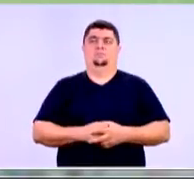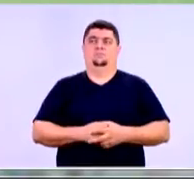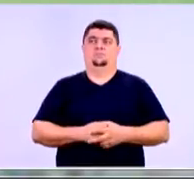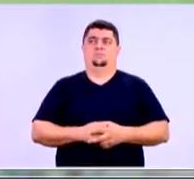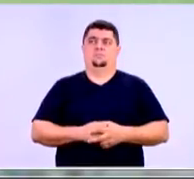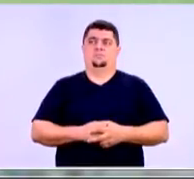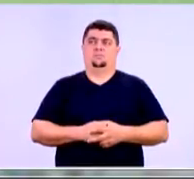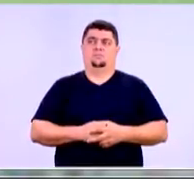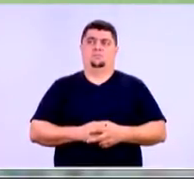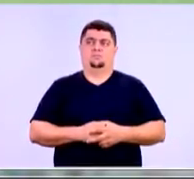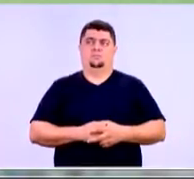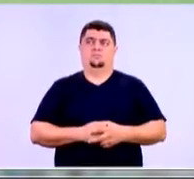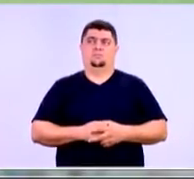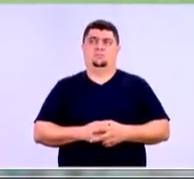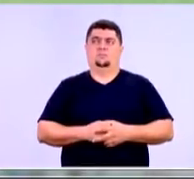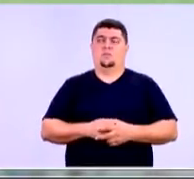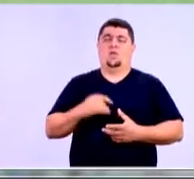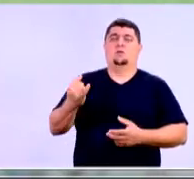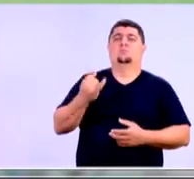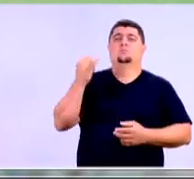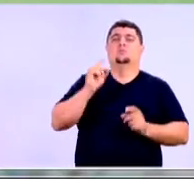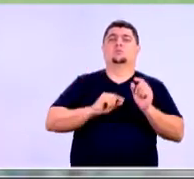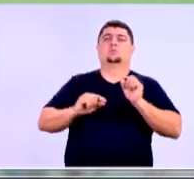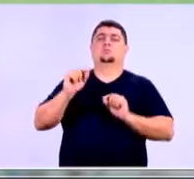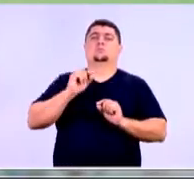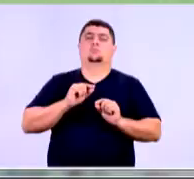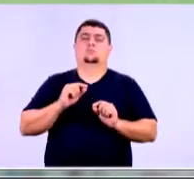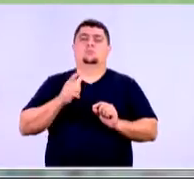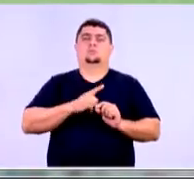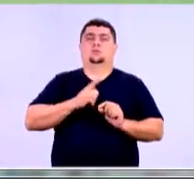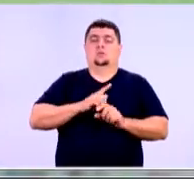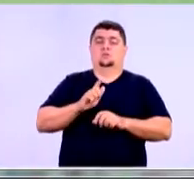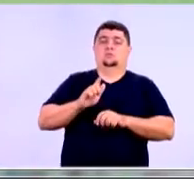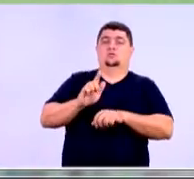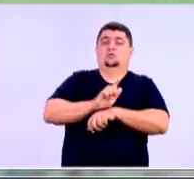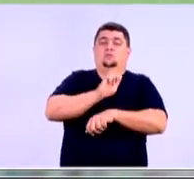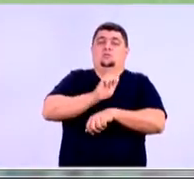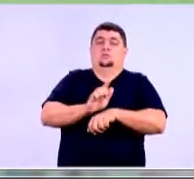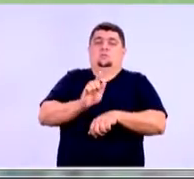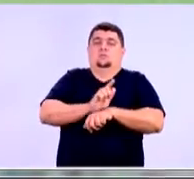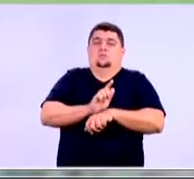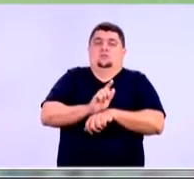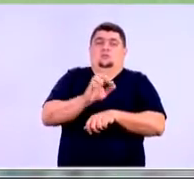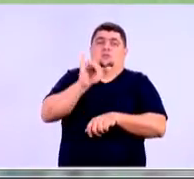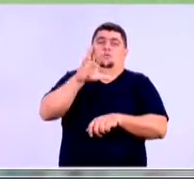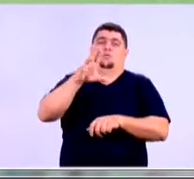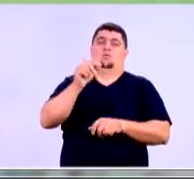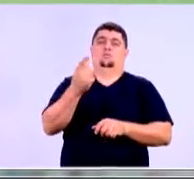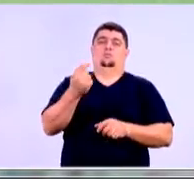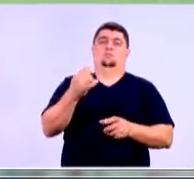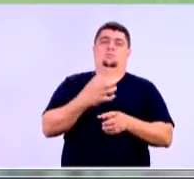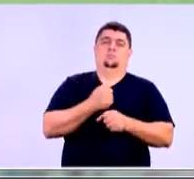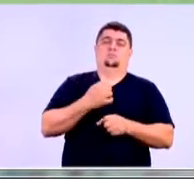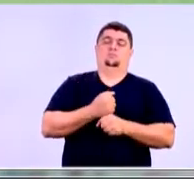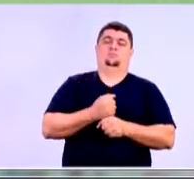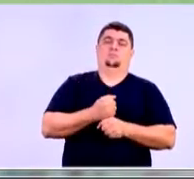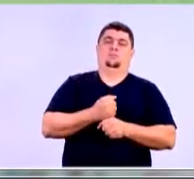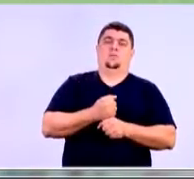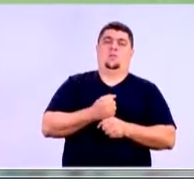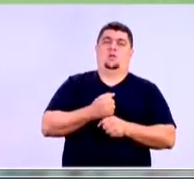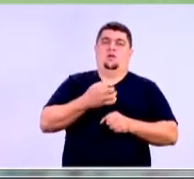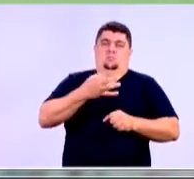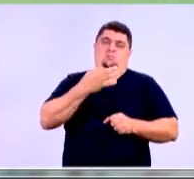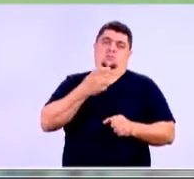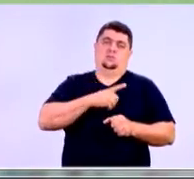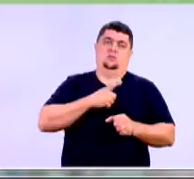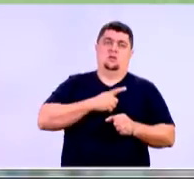Partindo disso, é importante haver a gestão de risco de crédito. Nossa proposta é